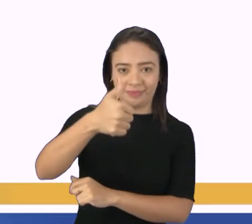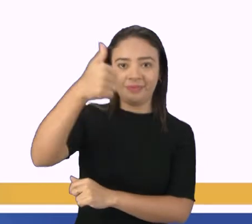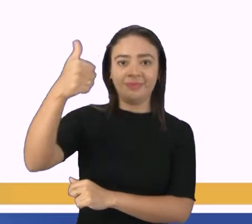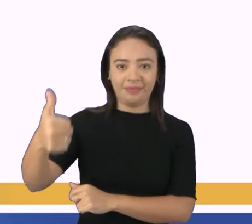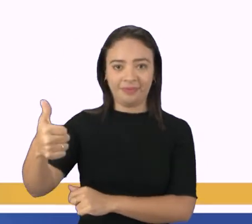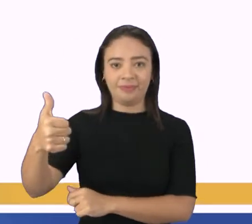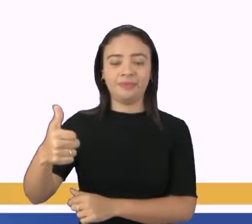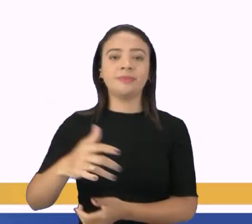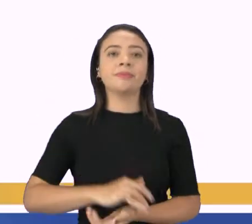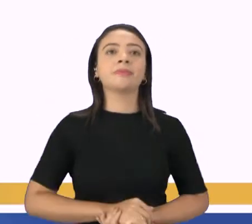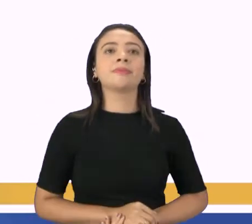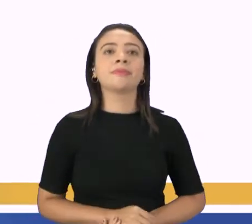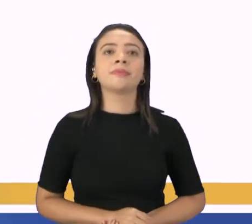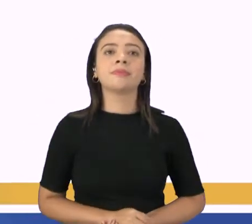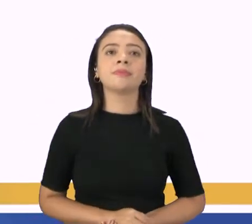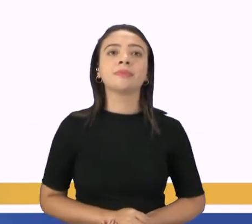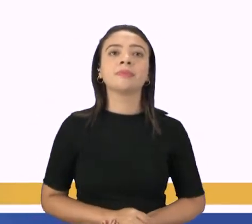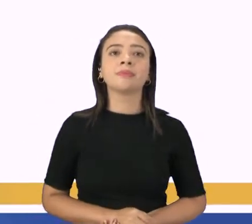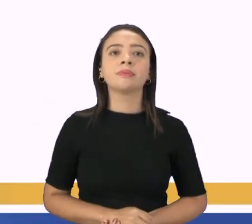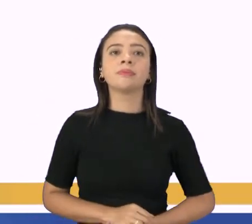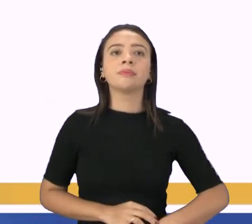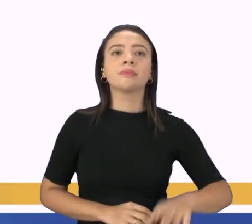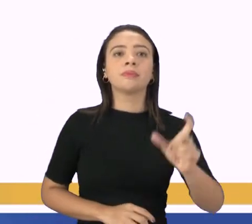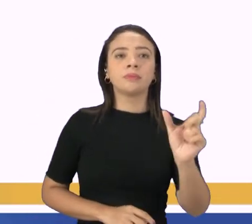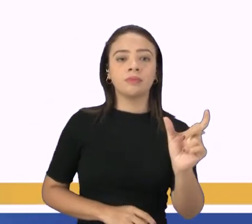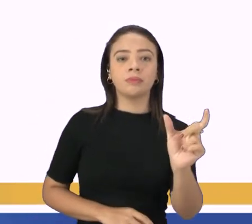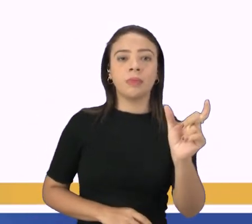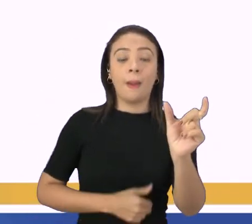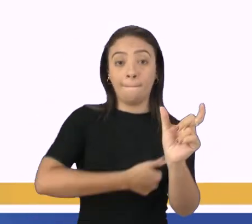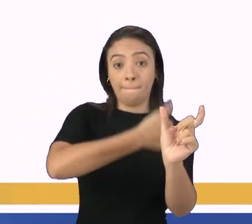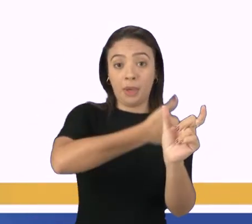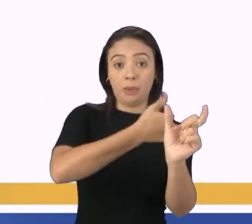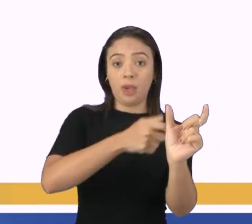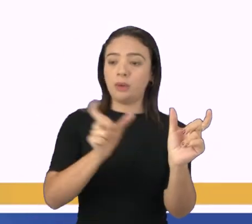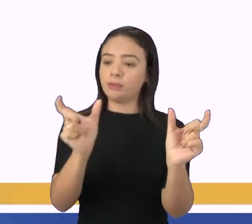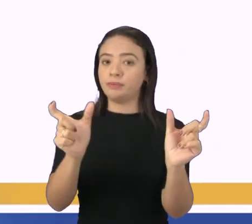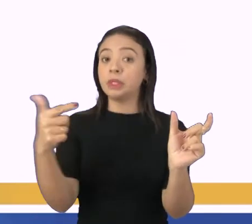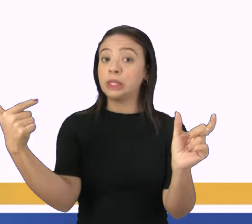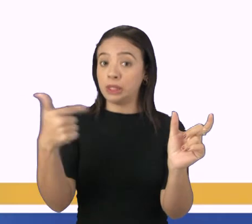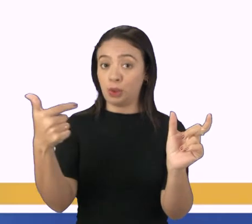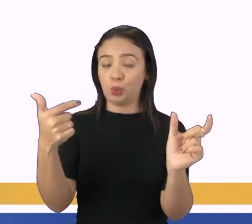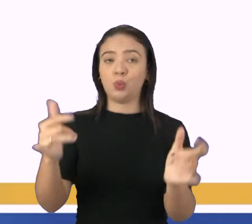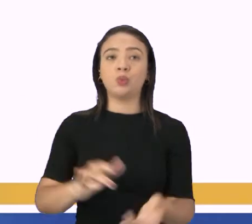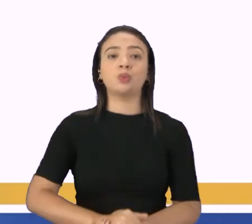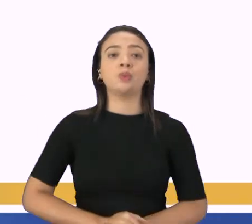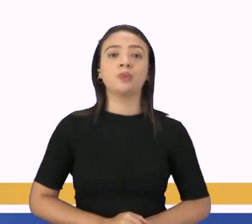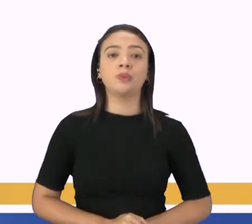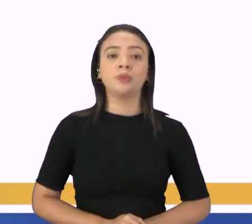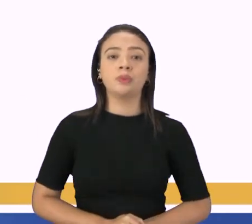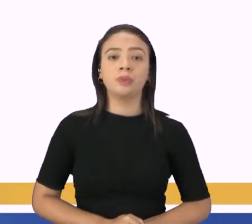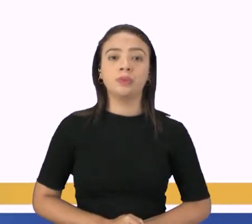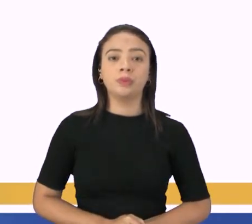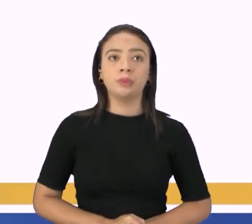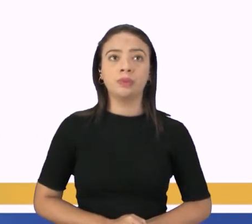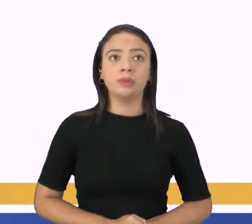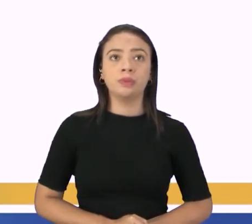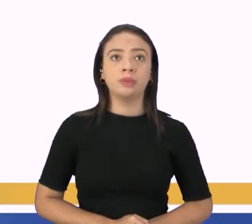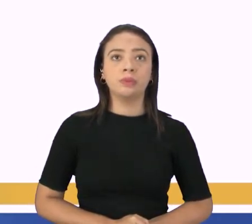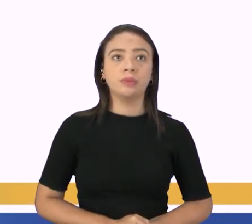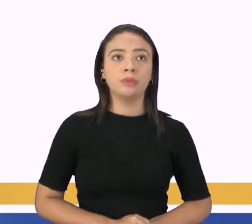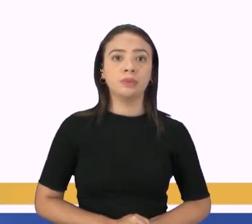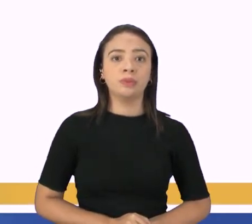segundo membro. A igualdade separa o primeiro membro do segundo membro. Beleza? Vamos à frente.